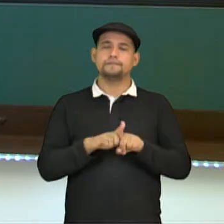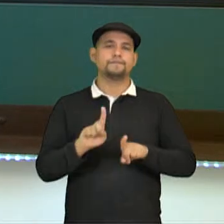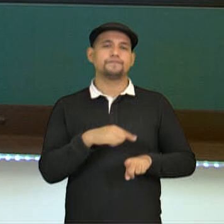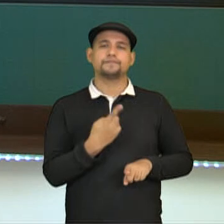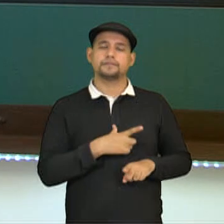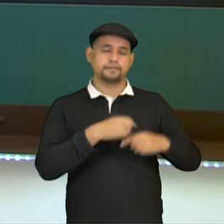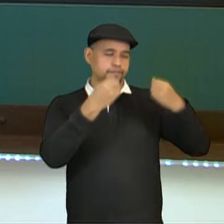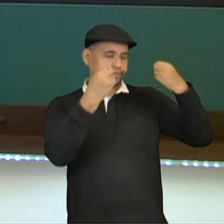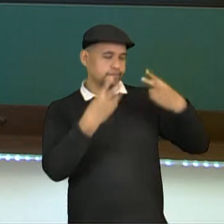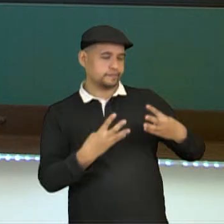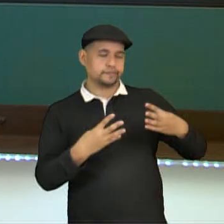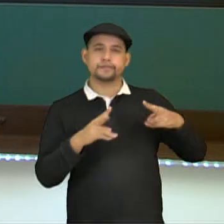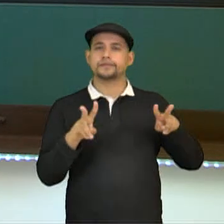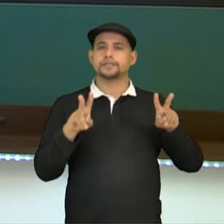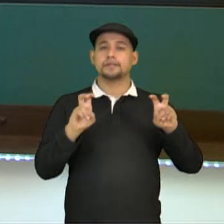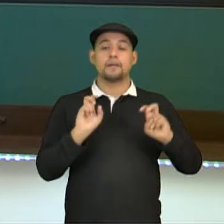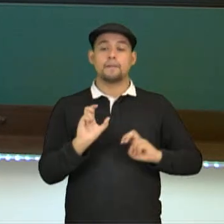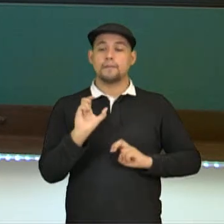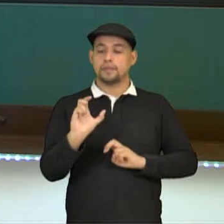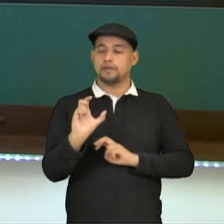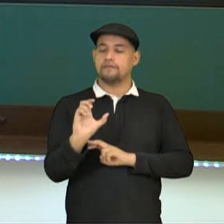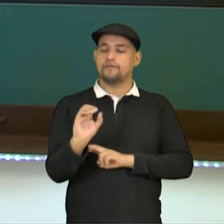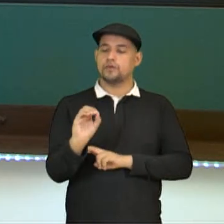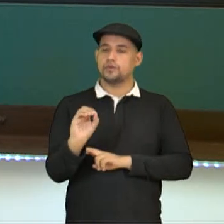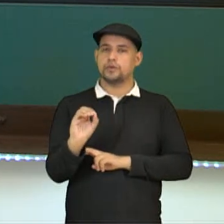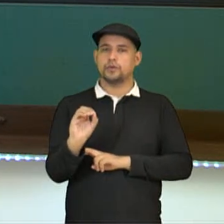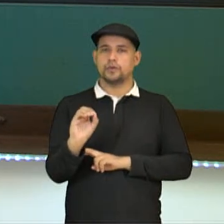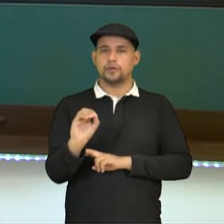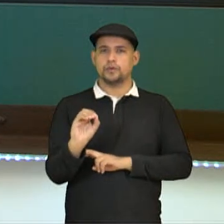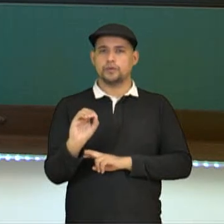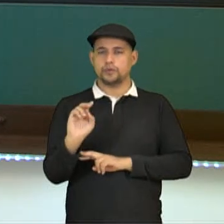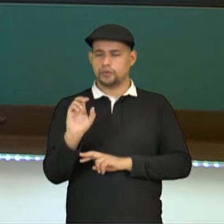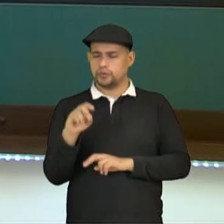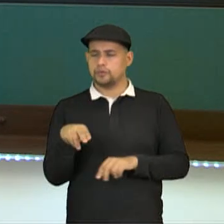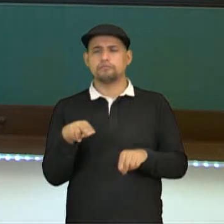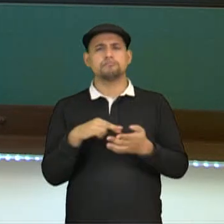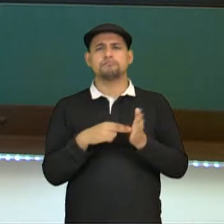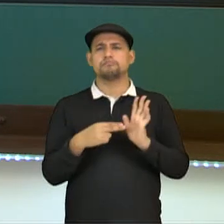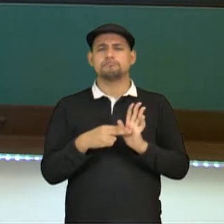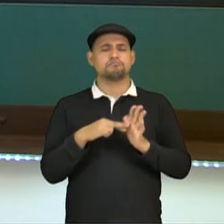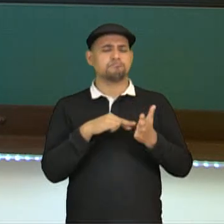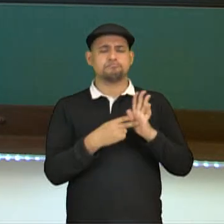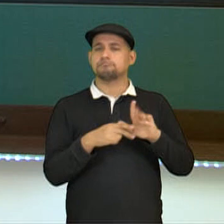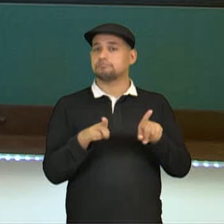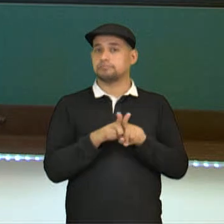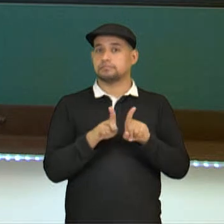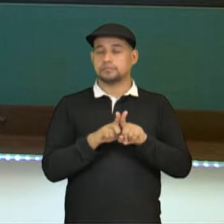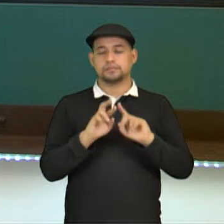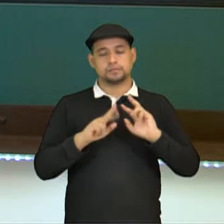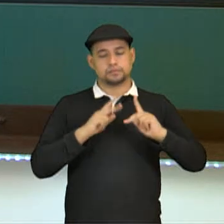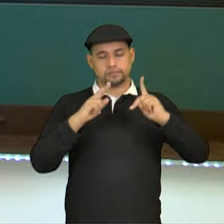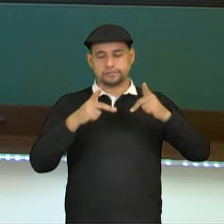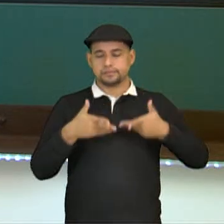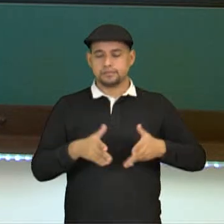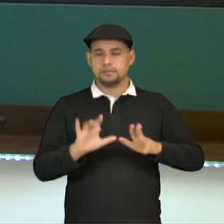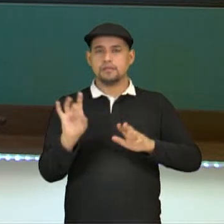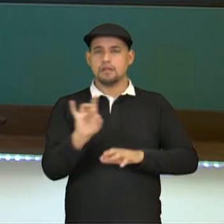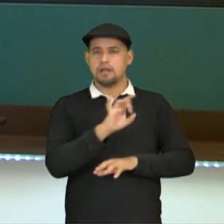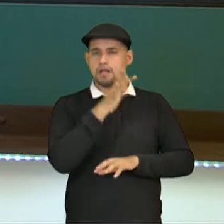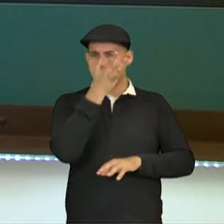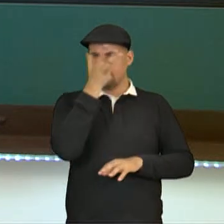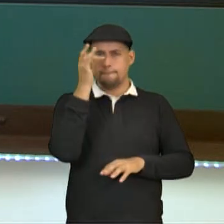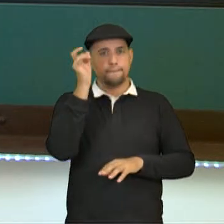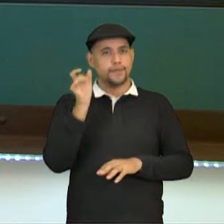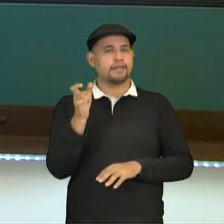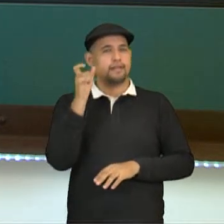aqui uma explicação com relação à palavra Odu, que se refere à espécie de signo que rege o nascimento de cada pessoa.